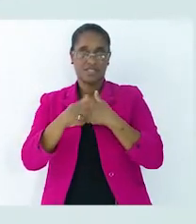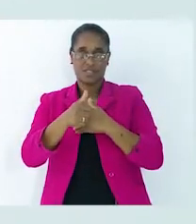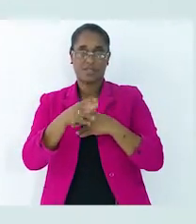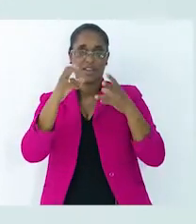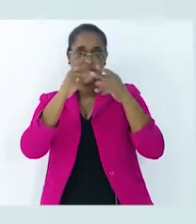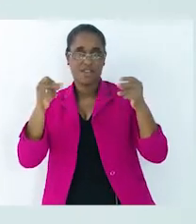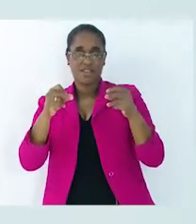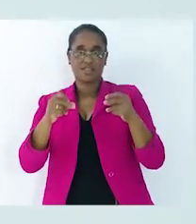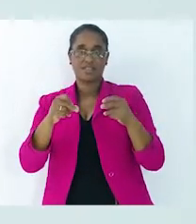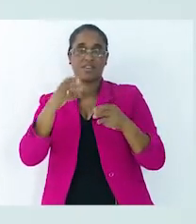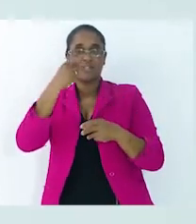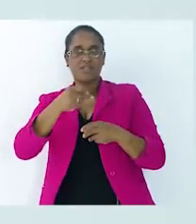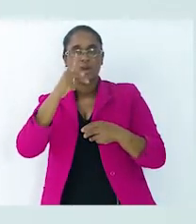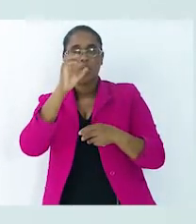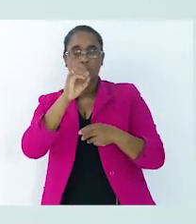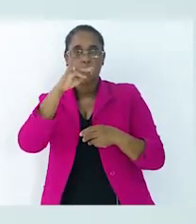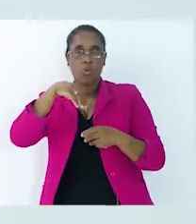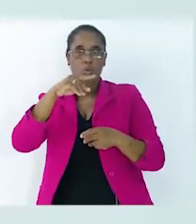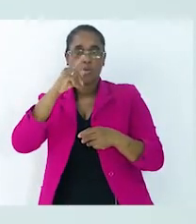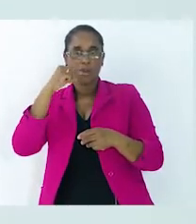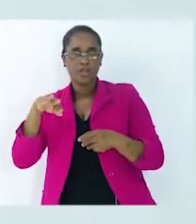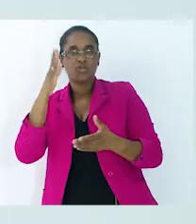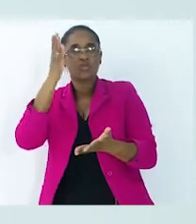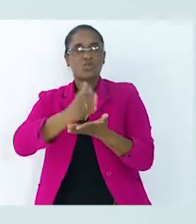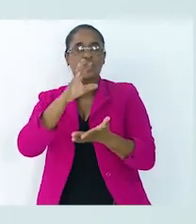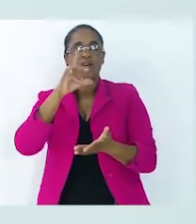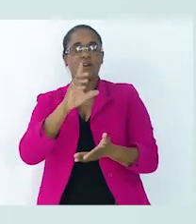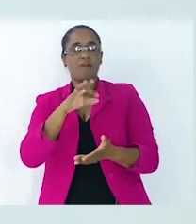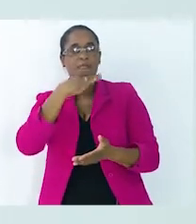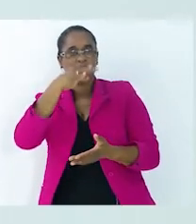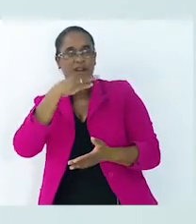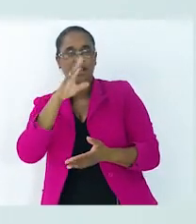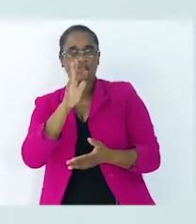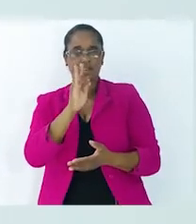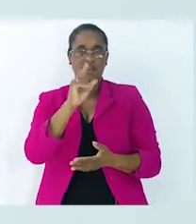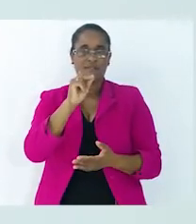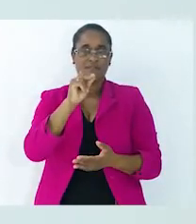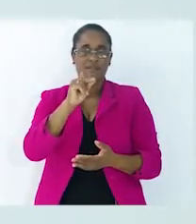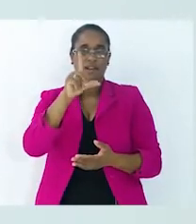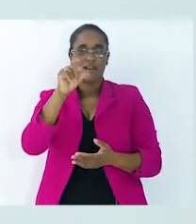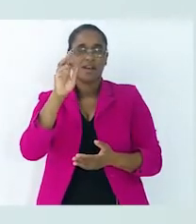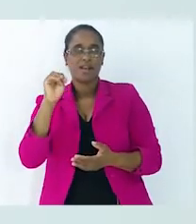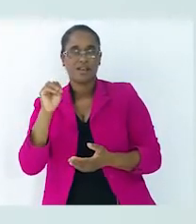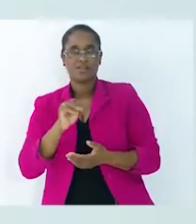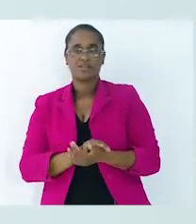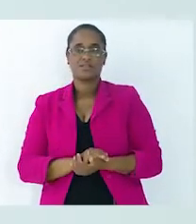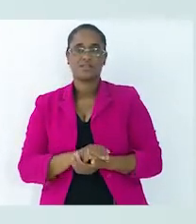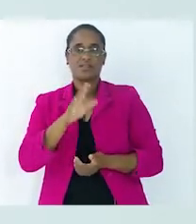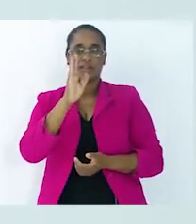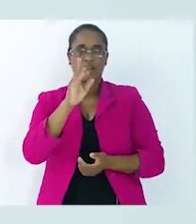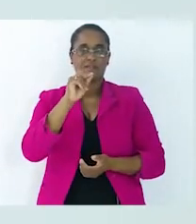só falas. Agora, atenção, a pronúncia não é falas. Falar. É